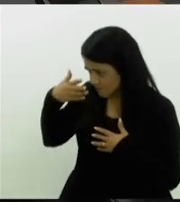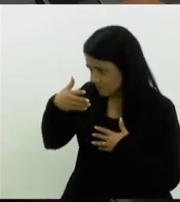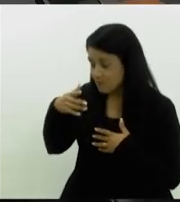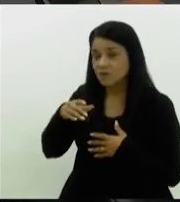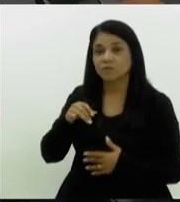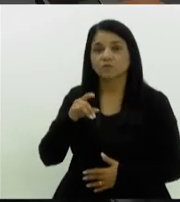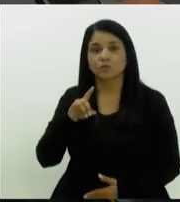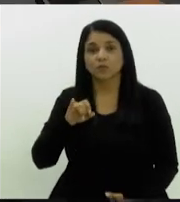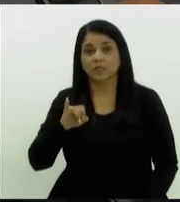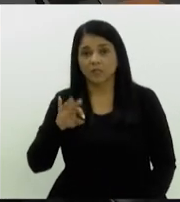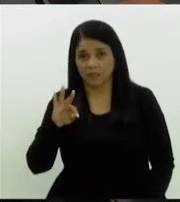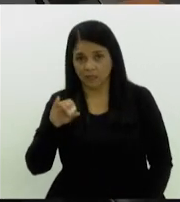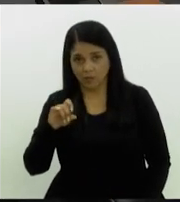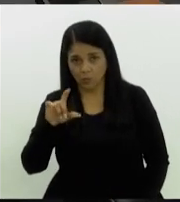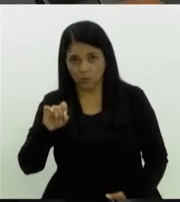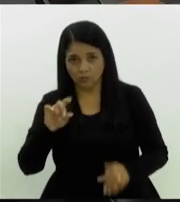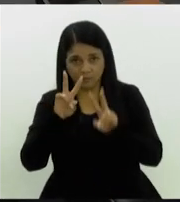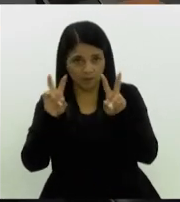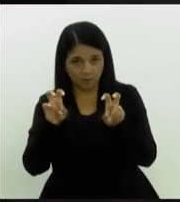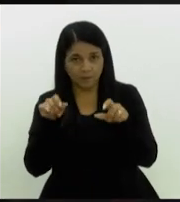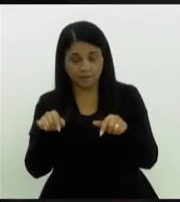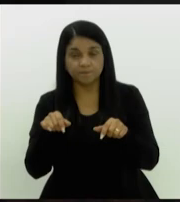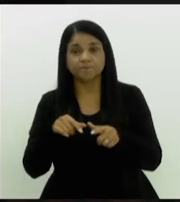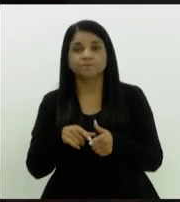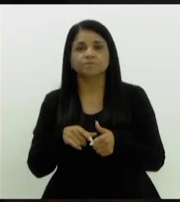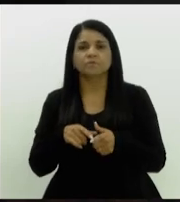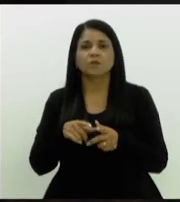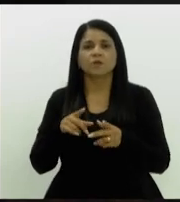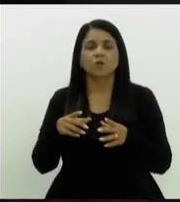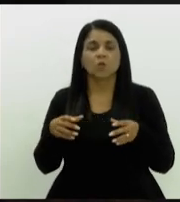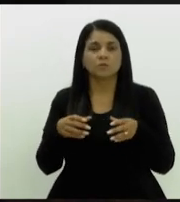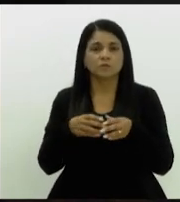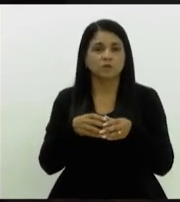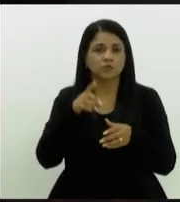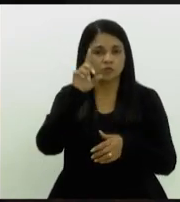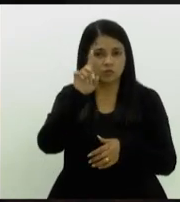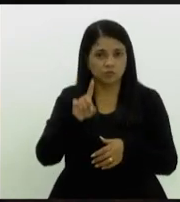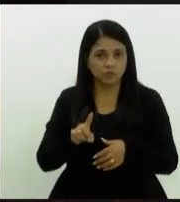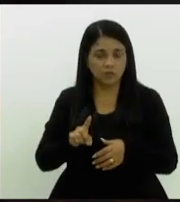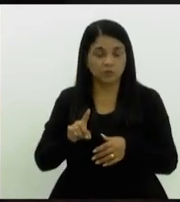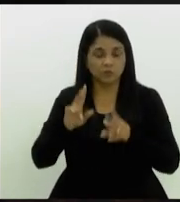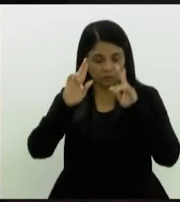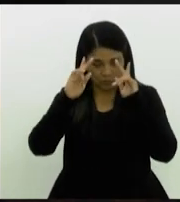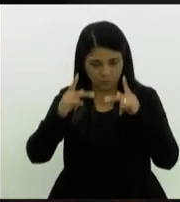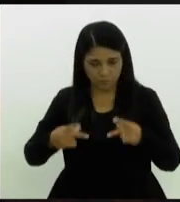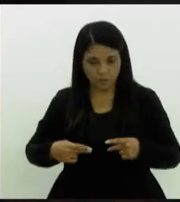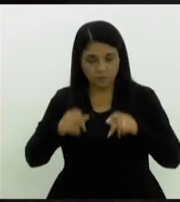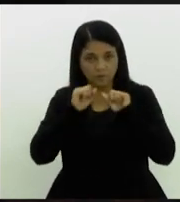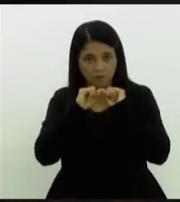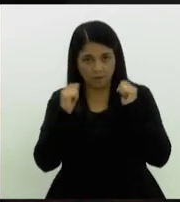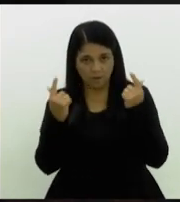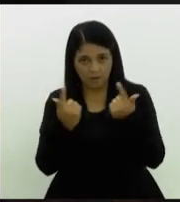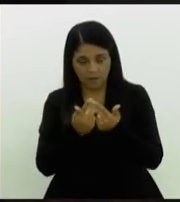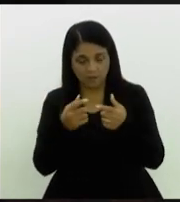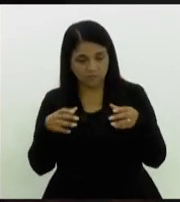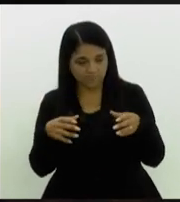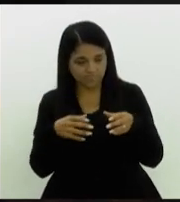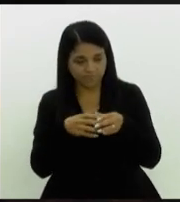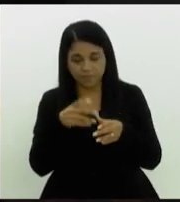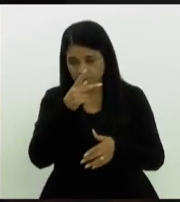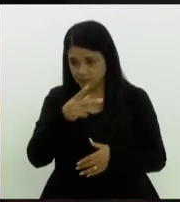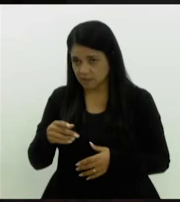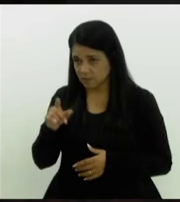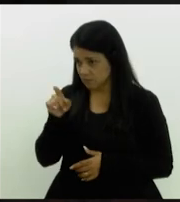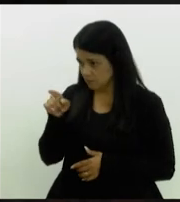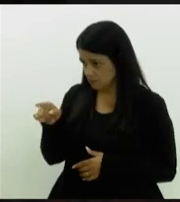Ítalo. Primeiro, a Comissão de Direitos Humanos da Assembleia Legislativa que você preside tem